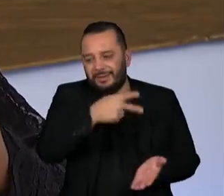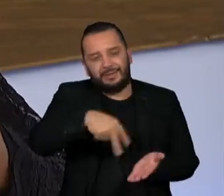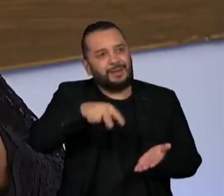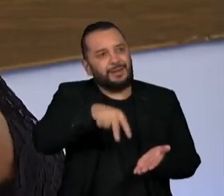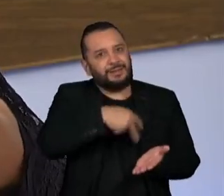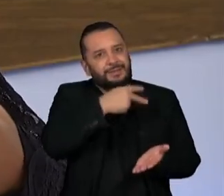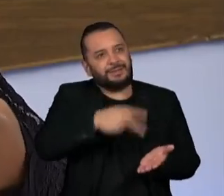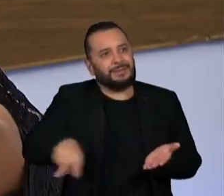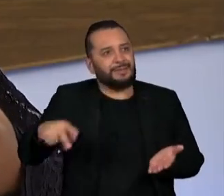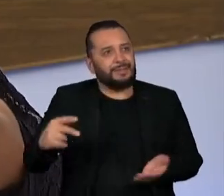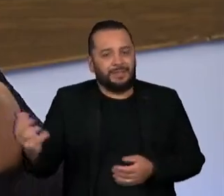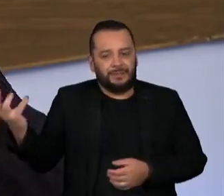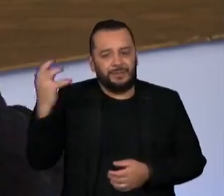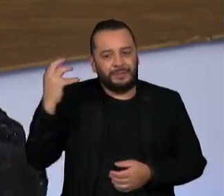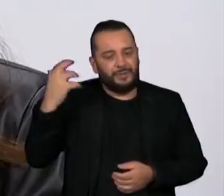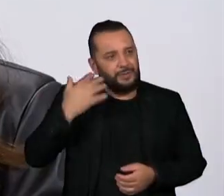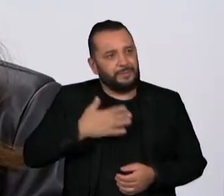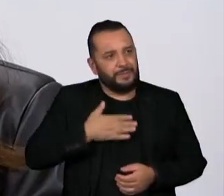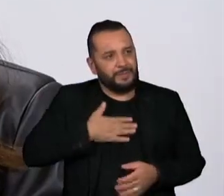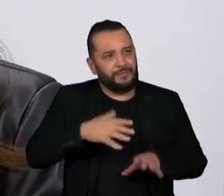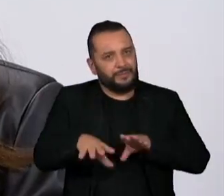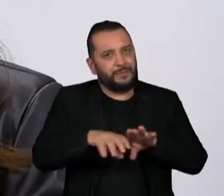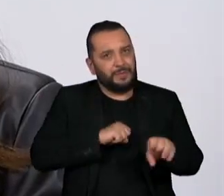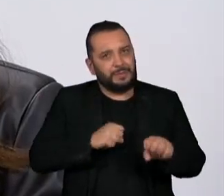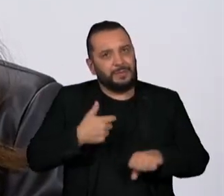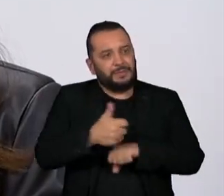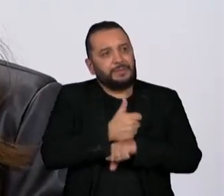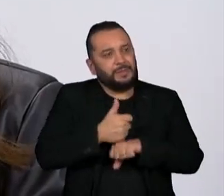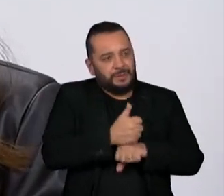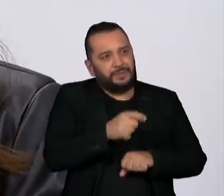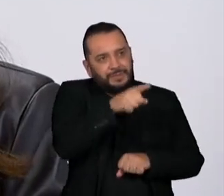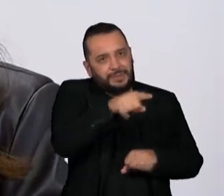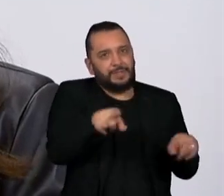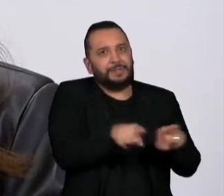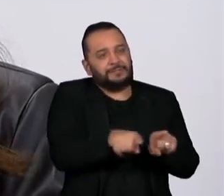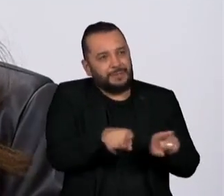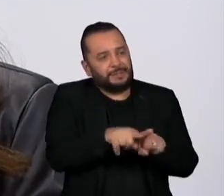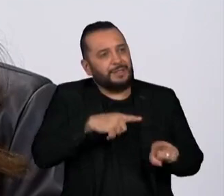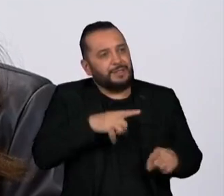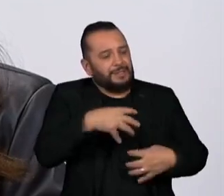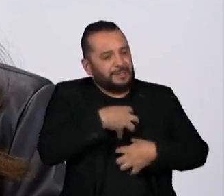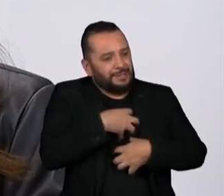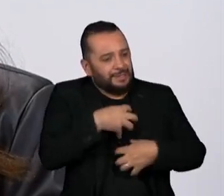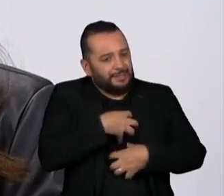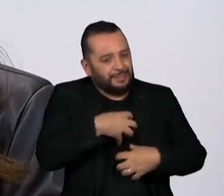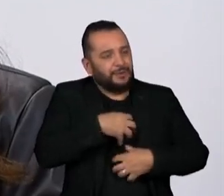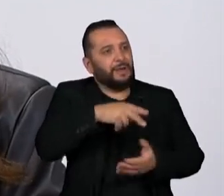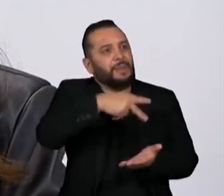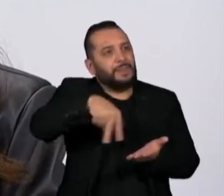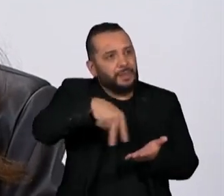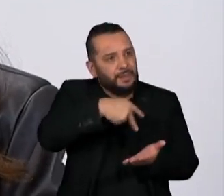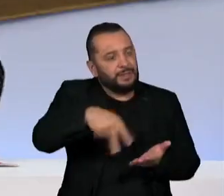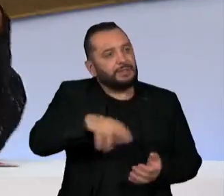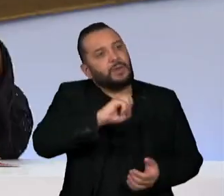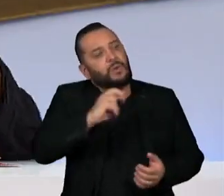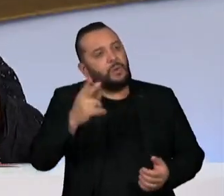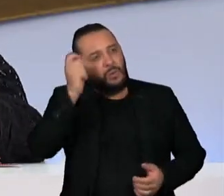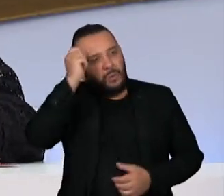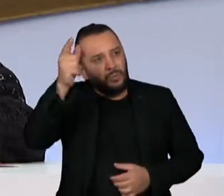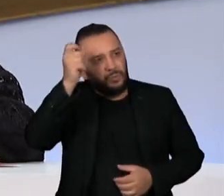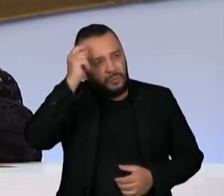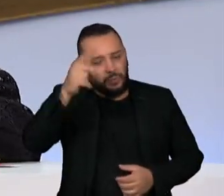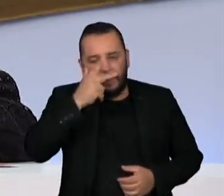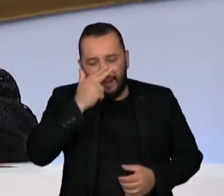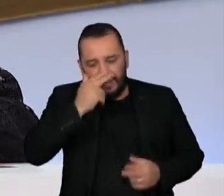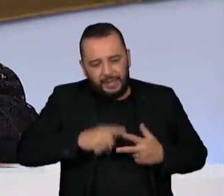me formou profissionalmente. Então, eu queria saber se você também tem essa sensação que a dança ou a cultura, enfim, molda